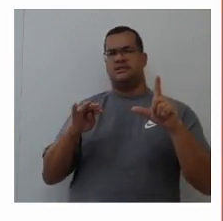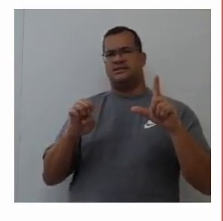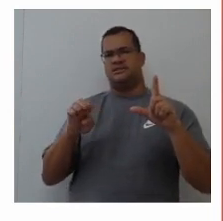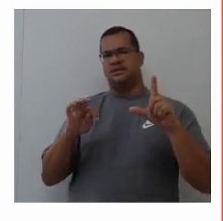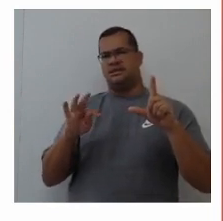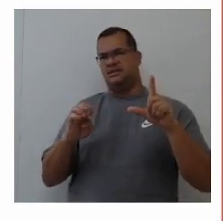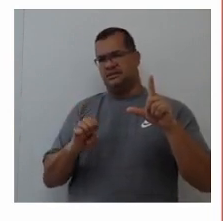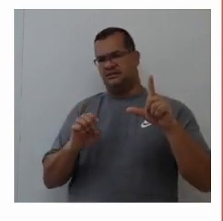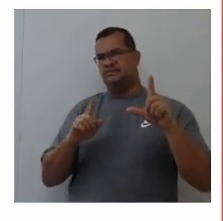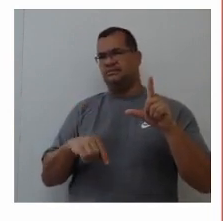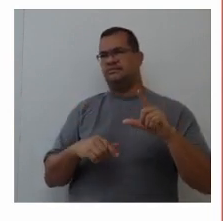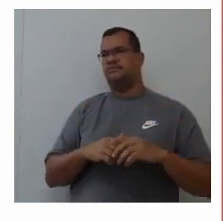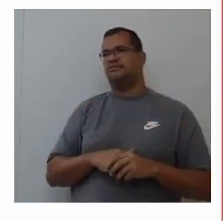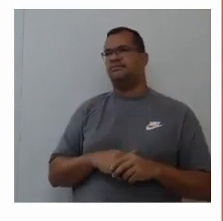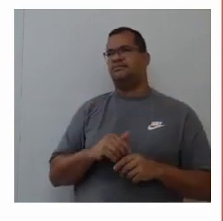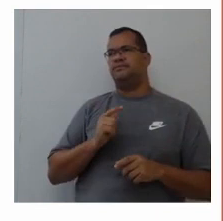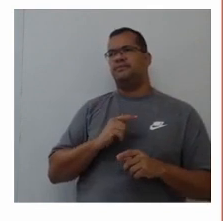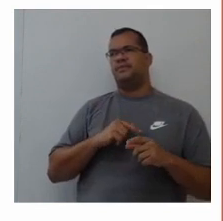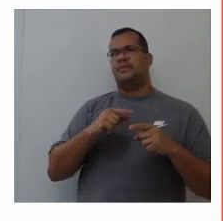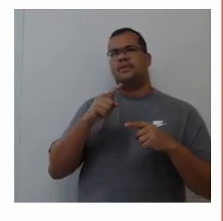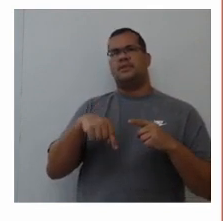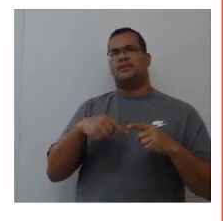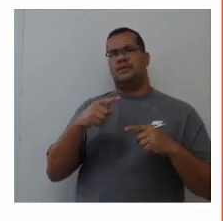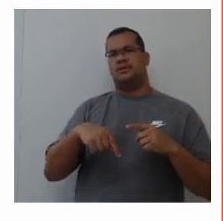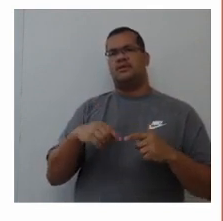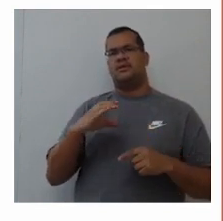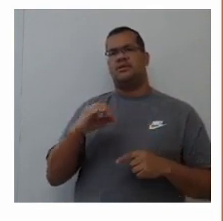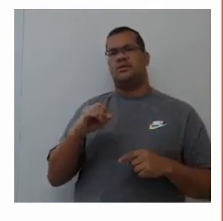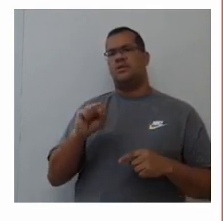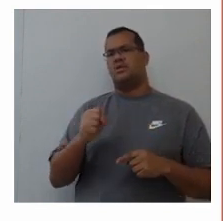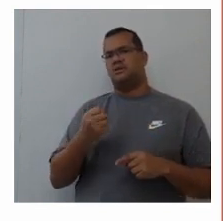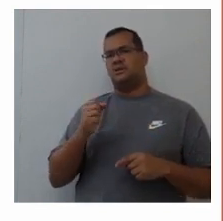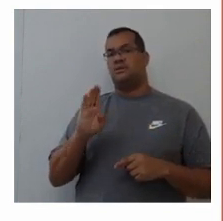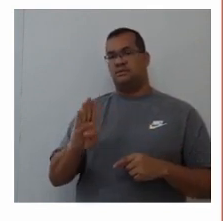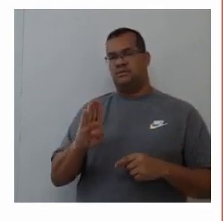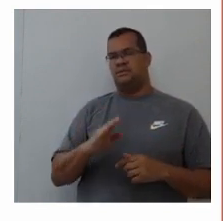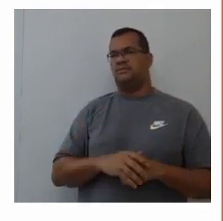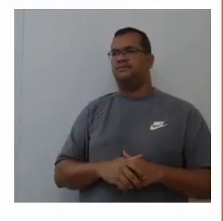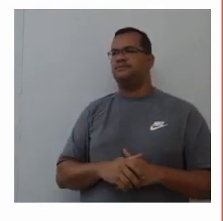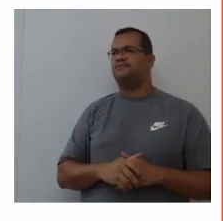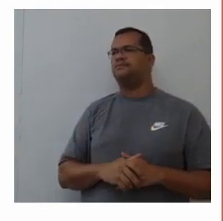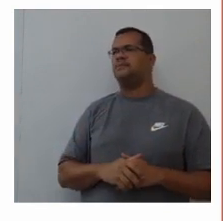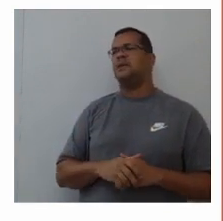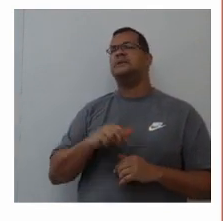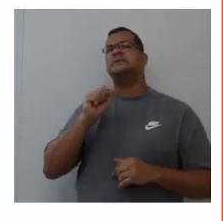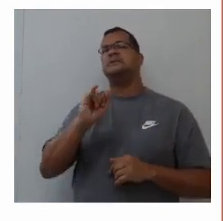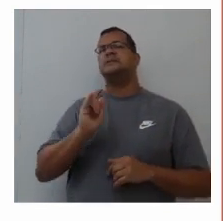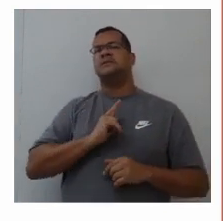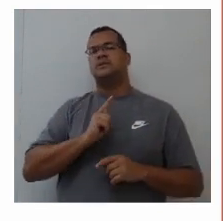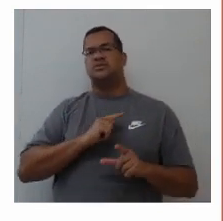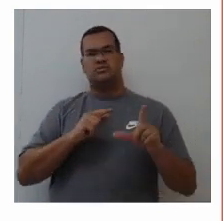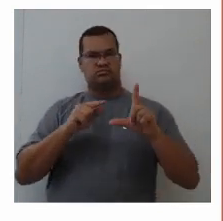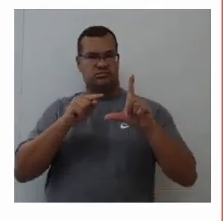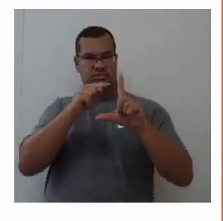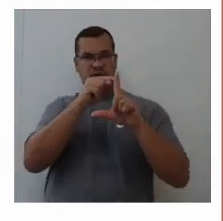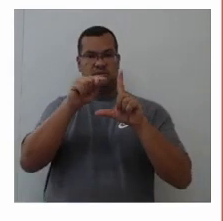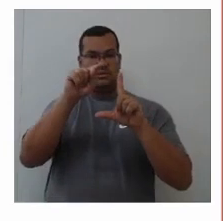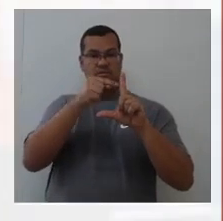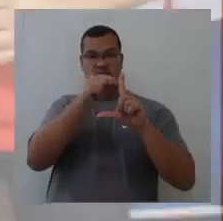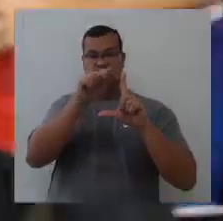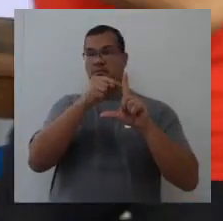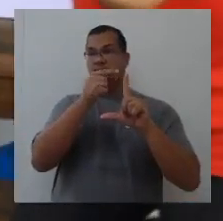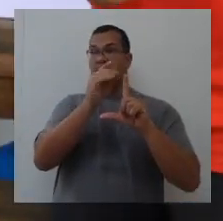vou estabelecer essa razão maravilhosa chamada cosseno, beleza? Olha só, se eu estou considerando o ângulo B, olha para mim